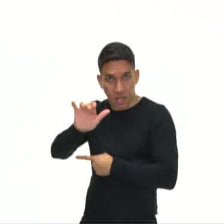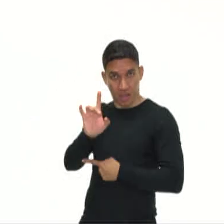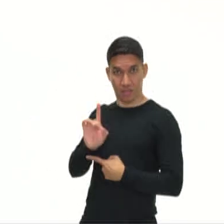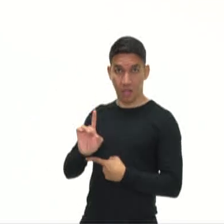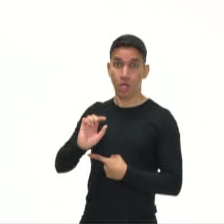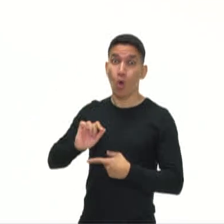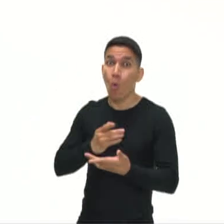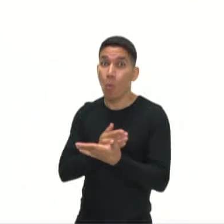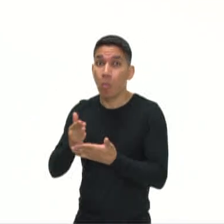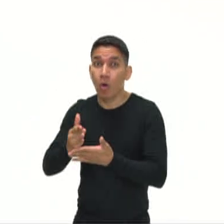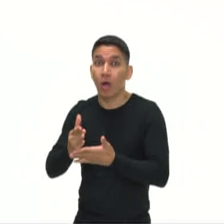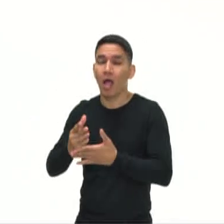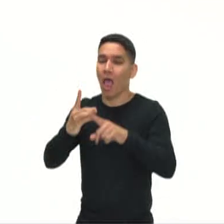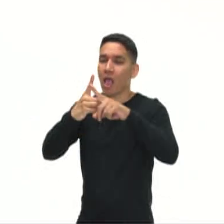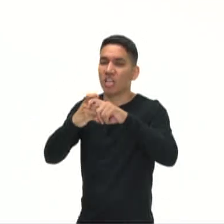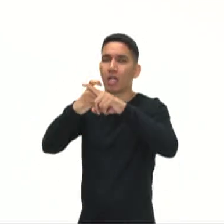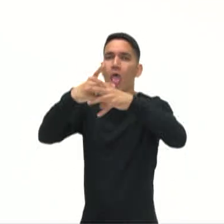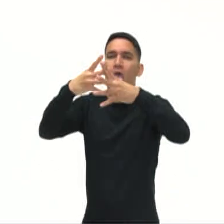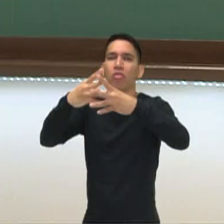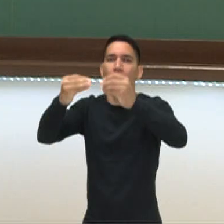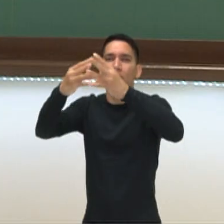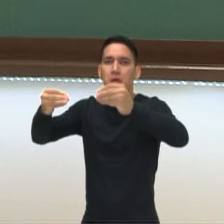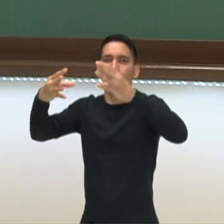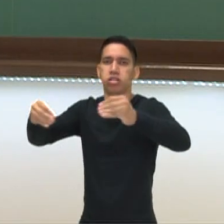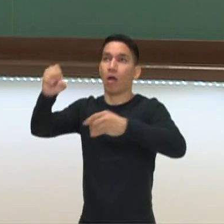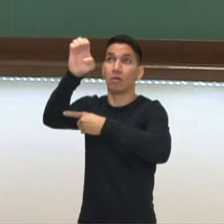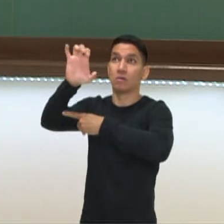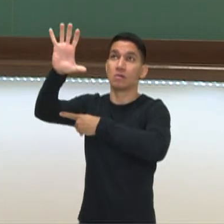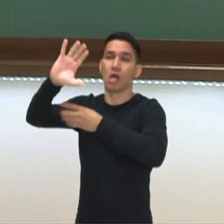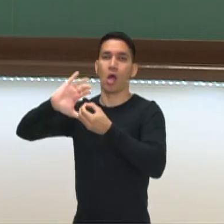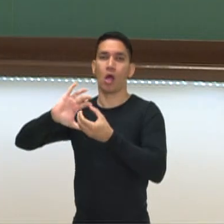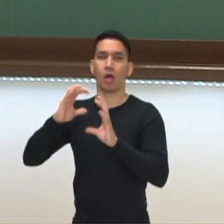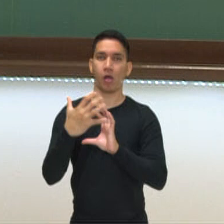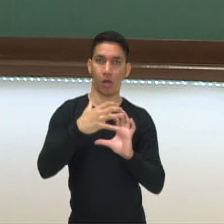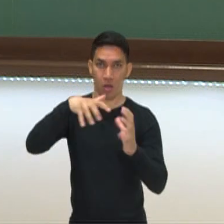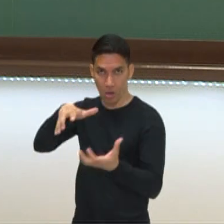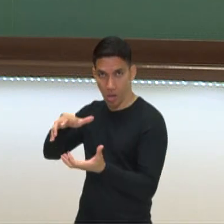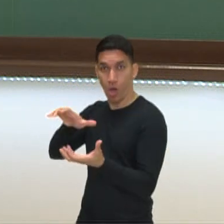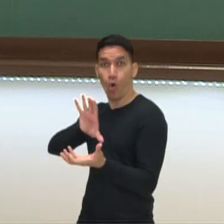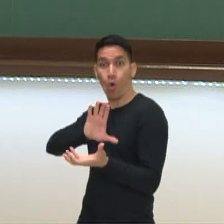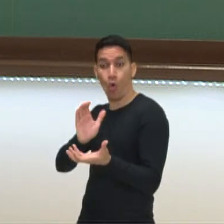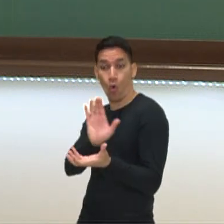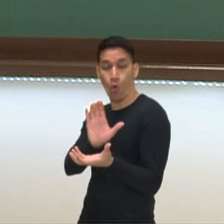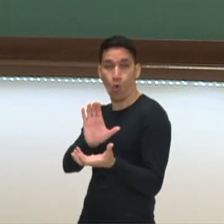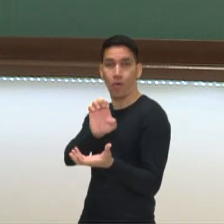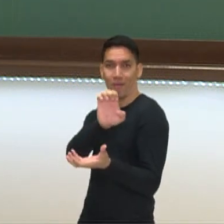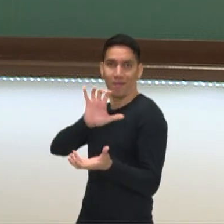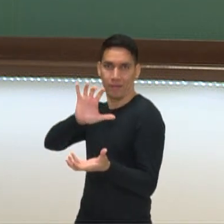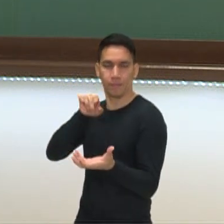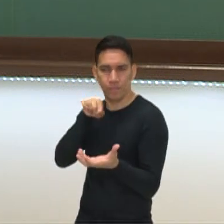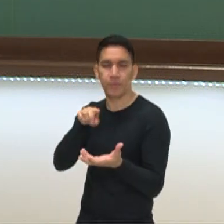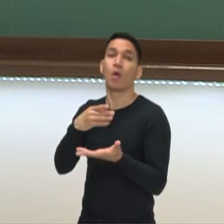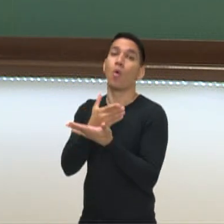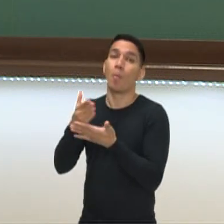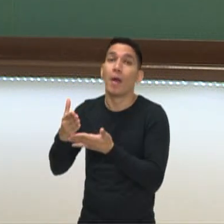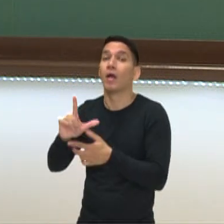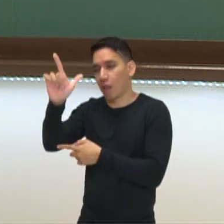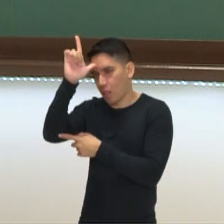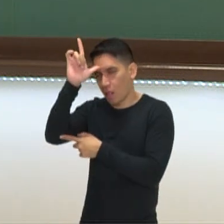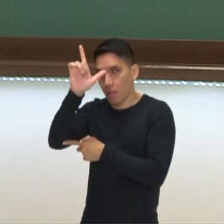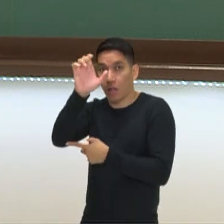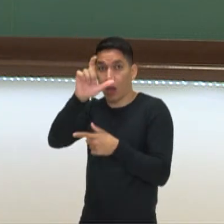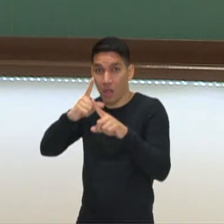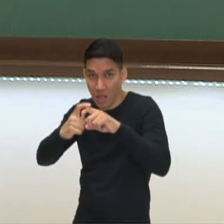de desnazificação da Europa Ocidental. Então, agora, os nazistas estão tendo que recuar, abandonar suas